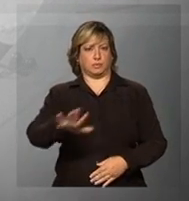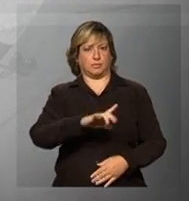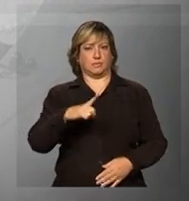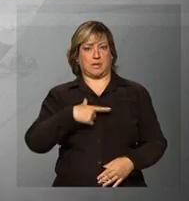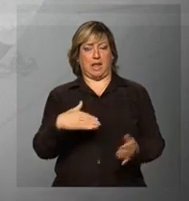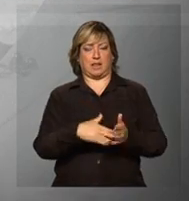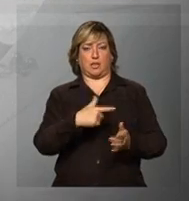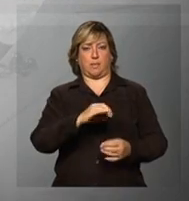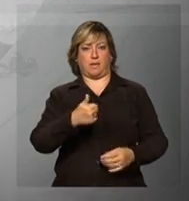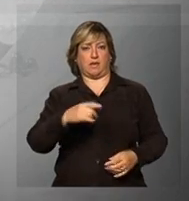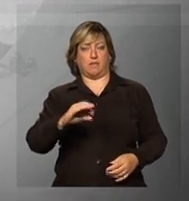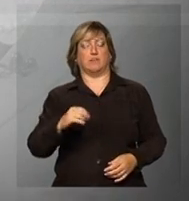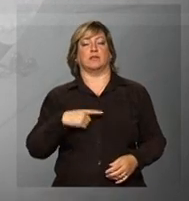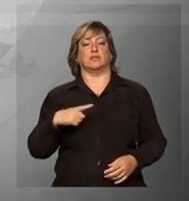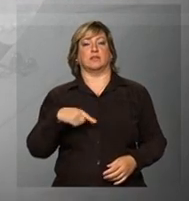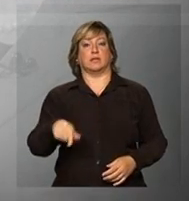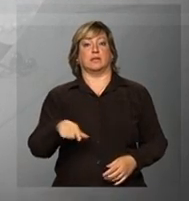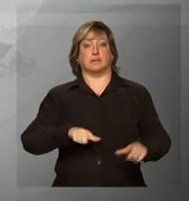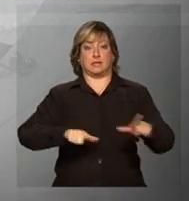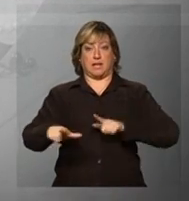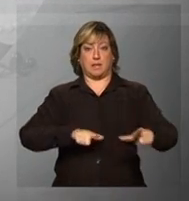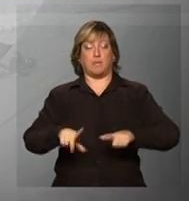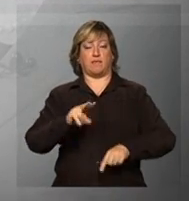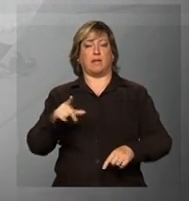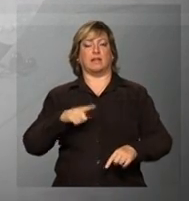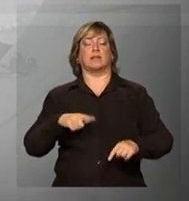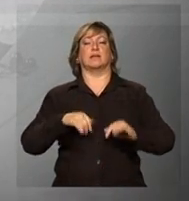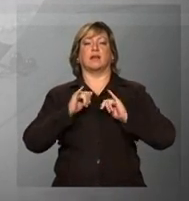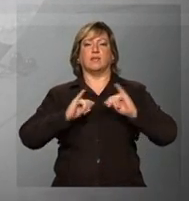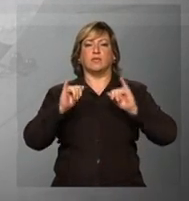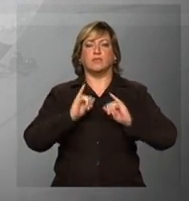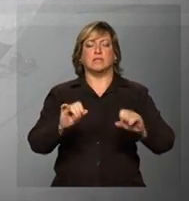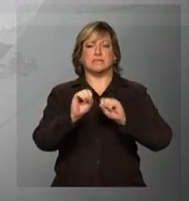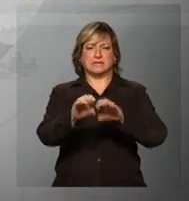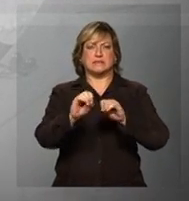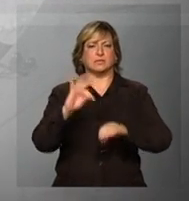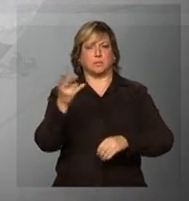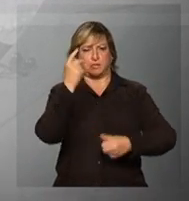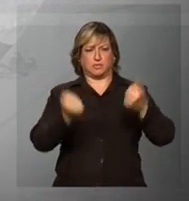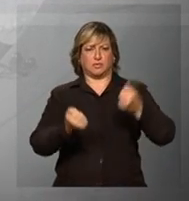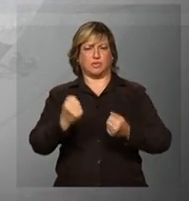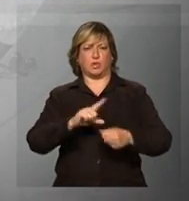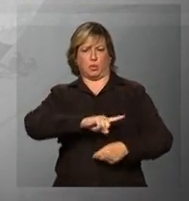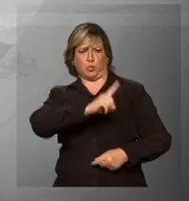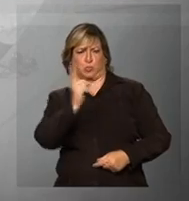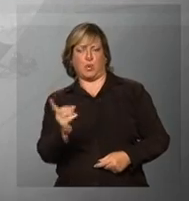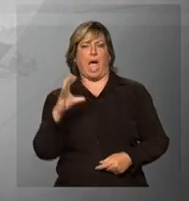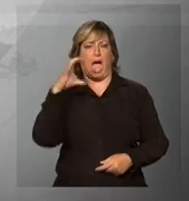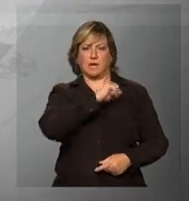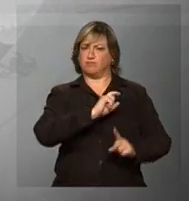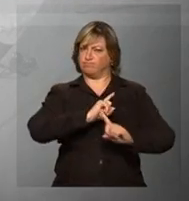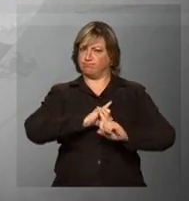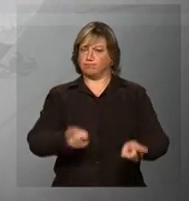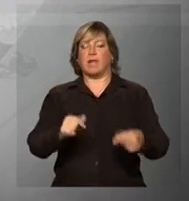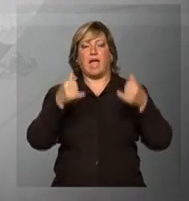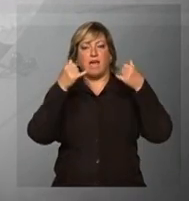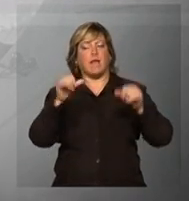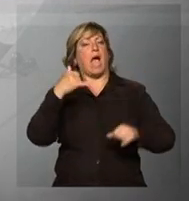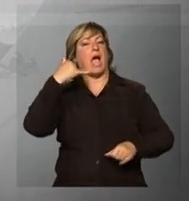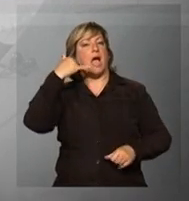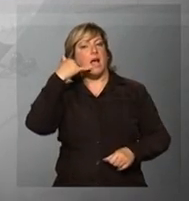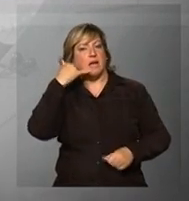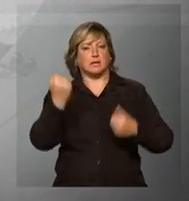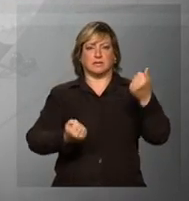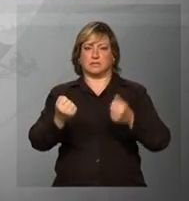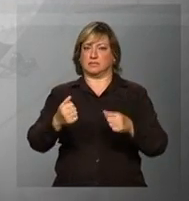2020. A campanha terá ações de mobilização para orientar motoristas a não exceder a velocidade, não falar ao celular